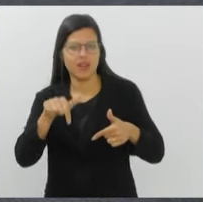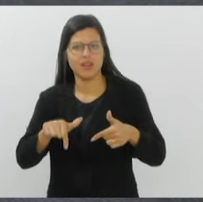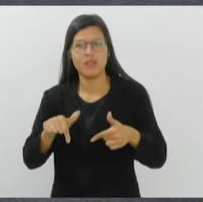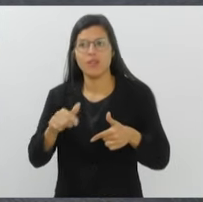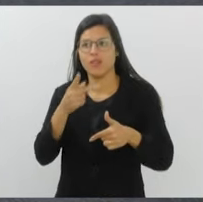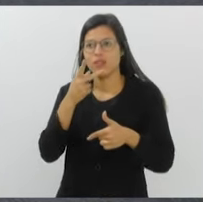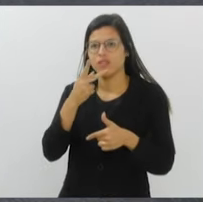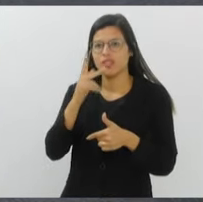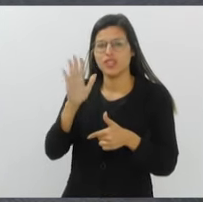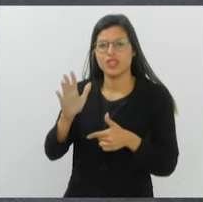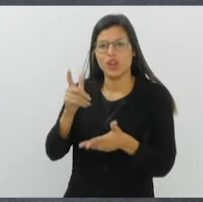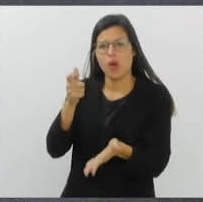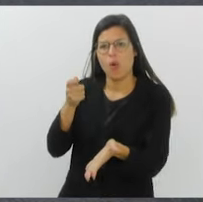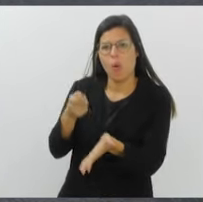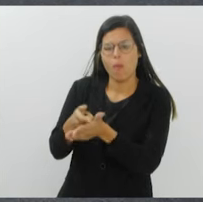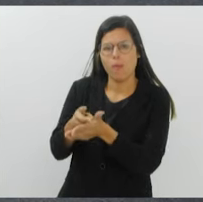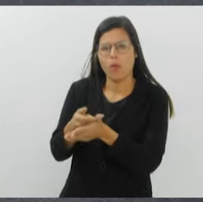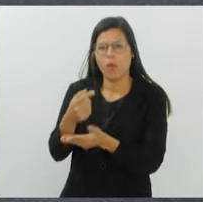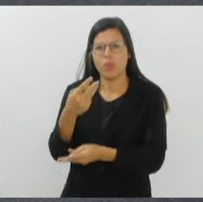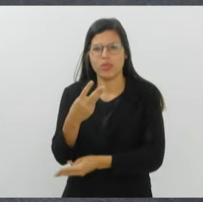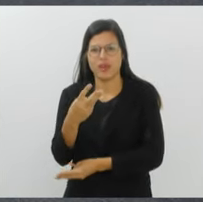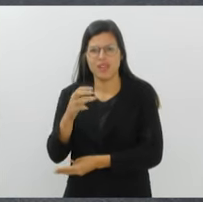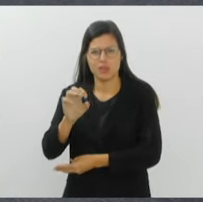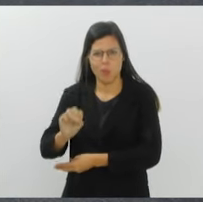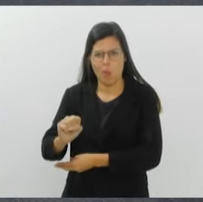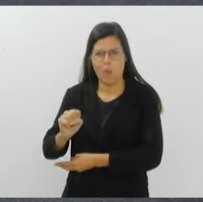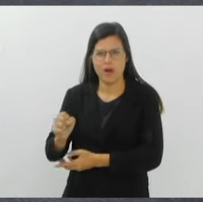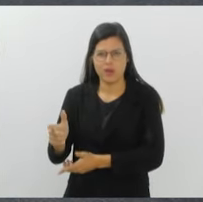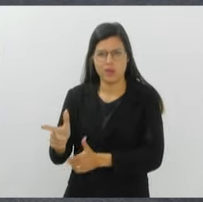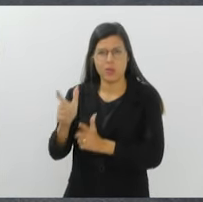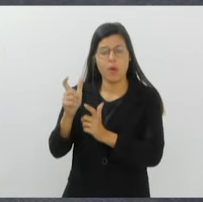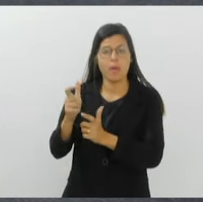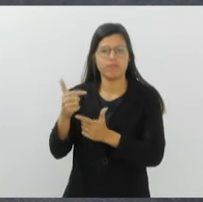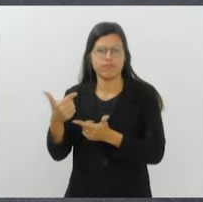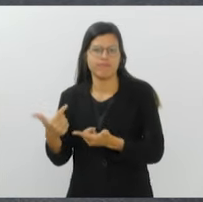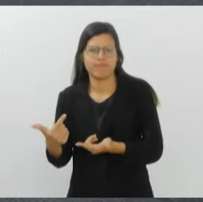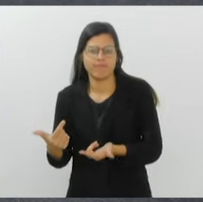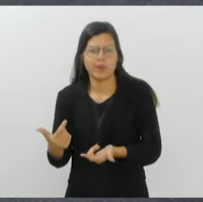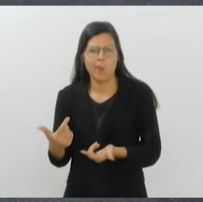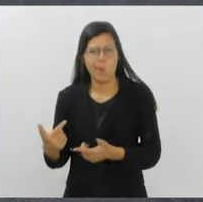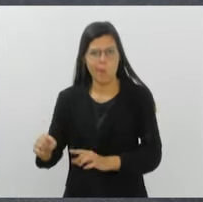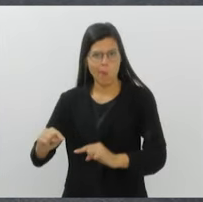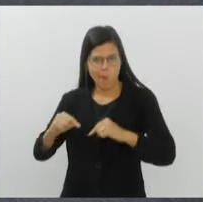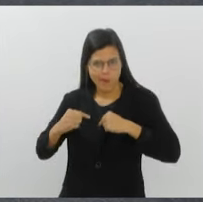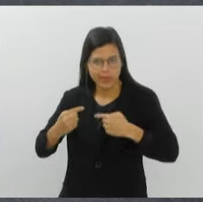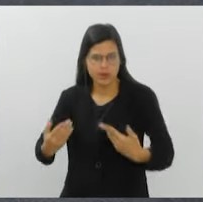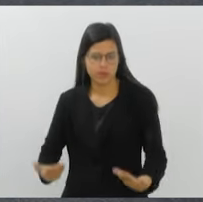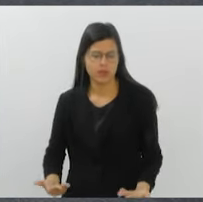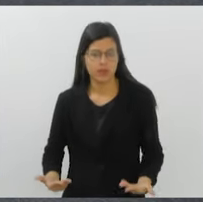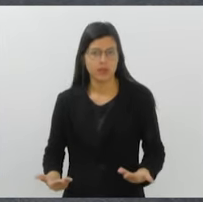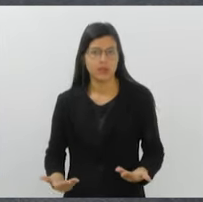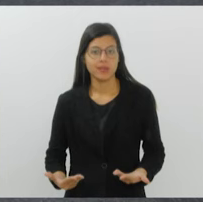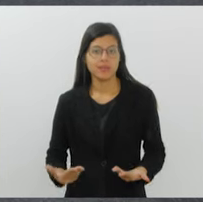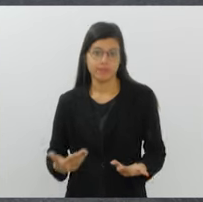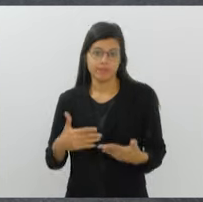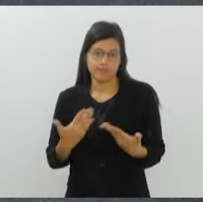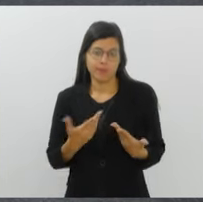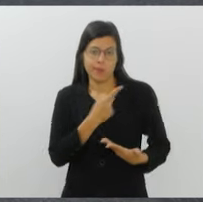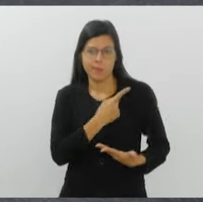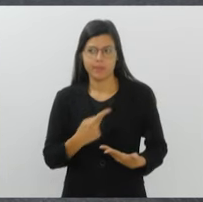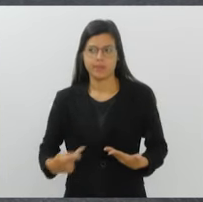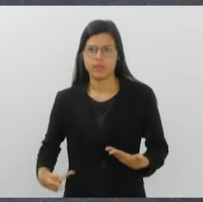comprou um 38 para que pudesse atentar contra a minha vida. Ou seja, senhora presidenta, se trata de